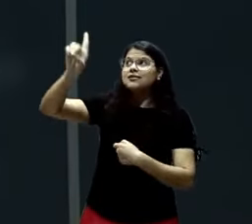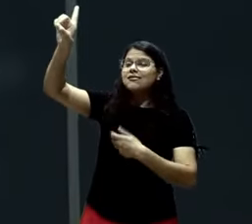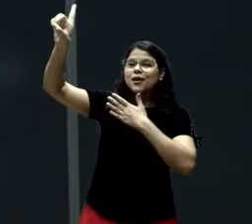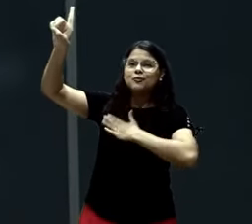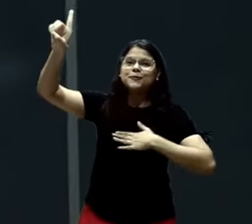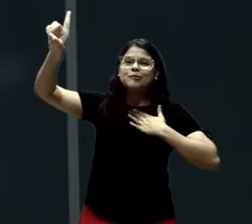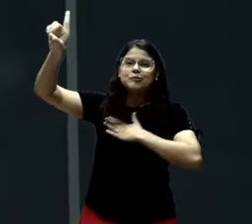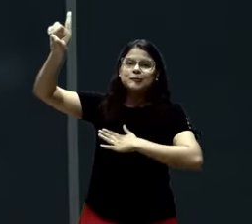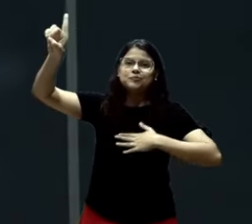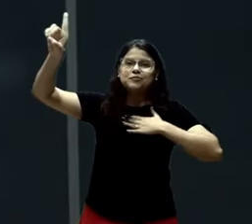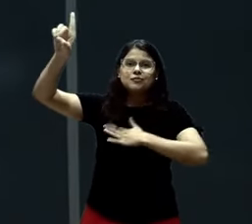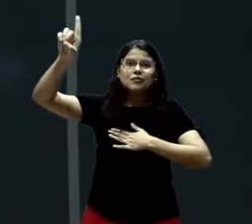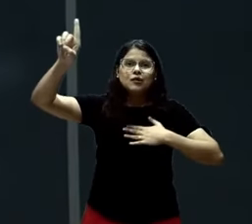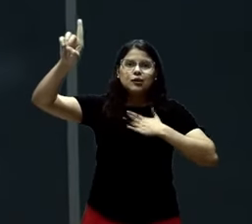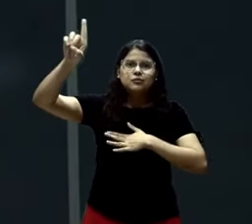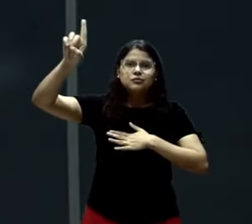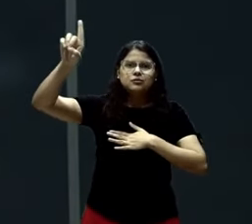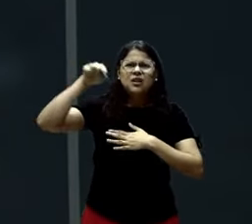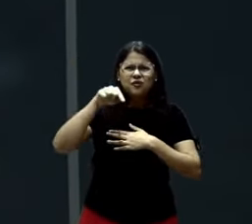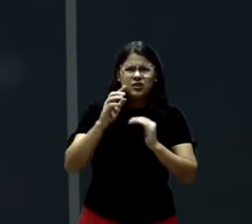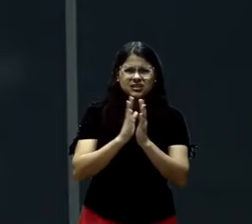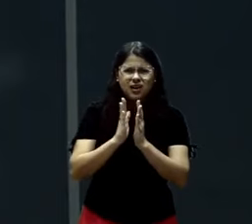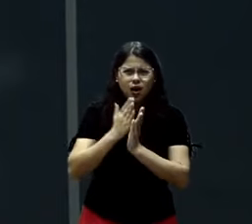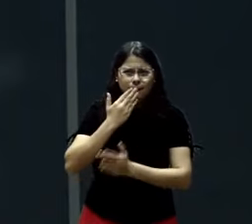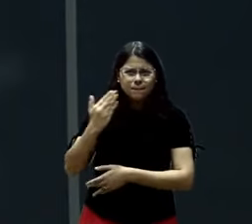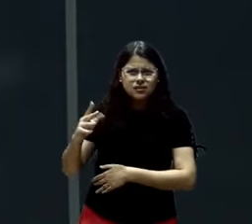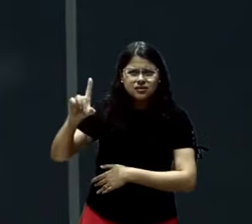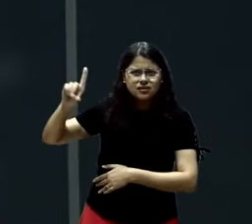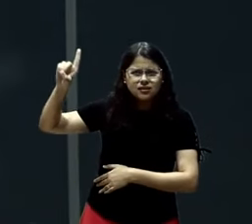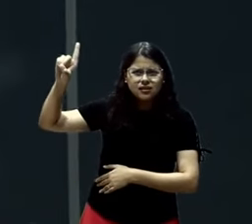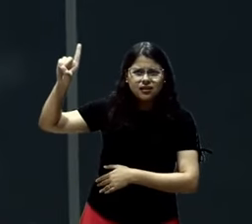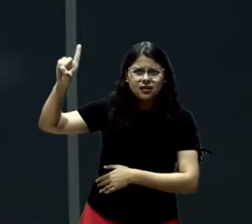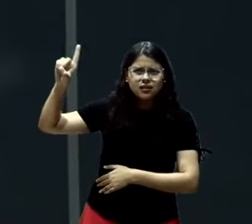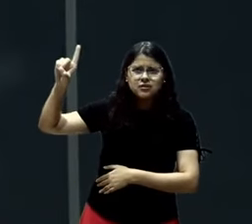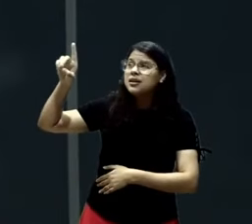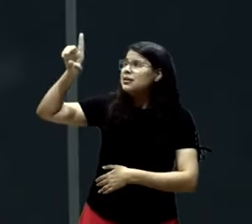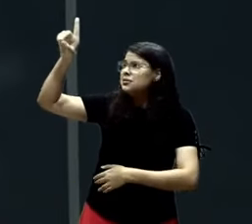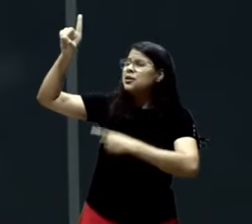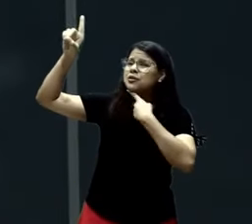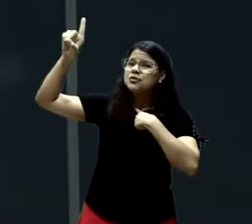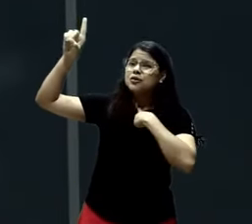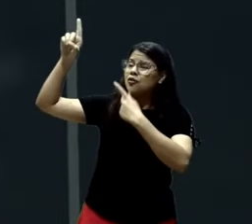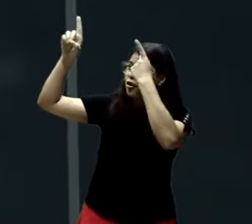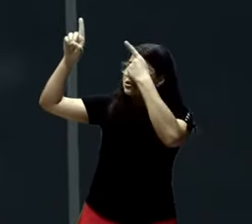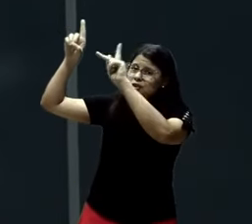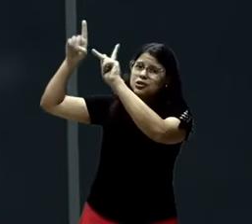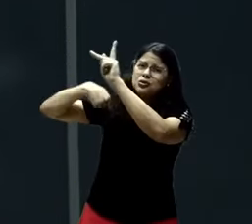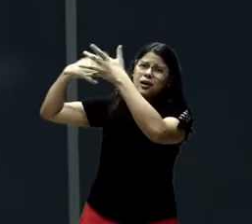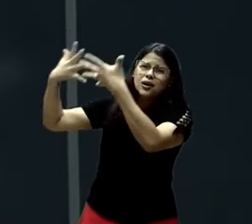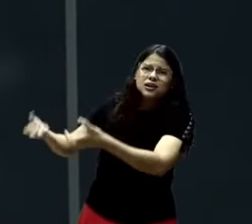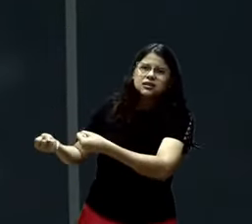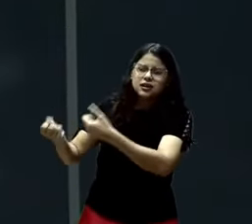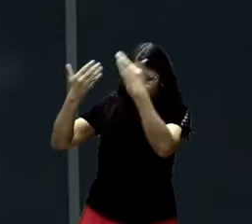Por isso é que é desafiador. Você consegue orar pedindo assim: Deus, faça a sua vontade na minha